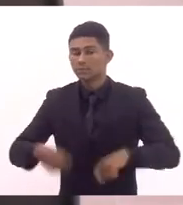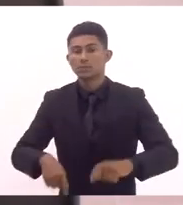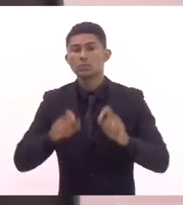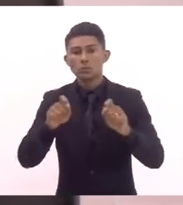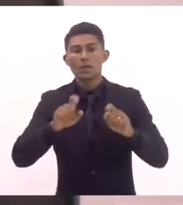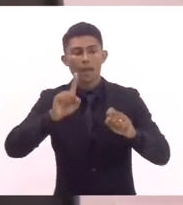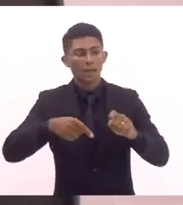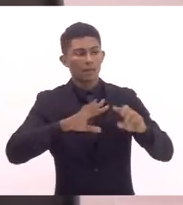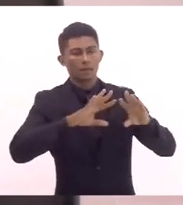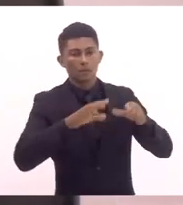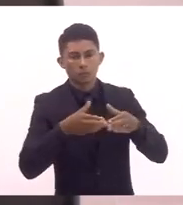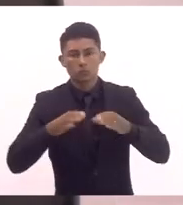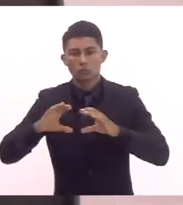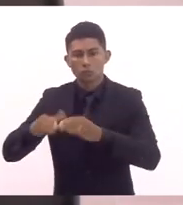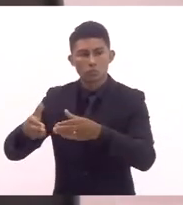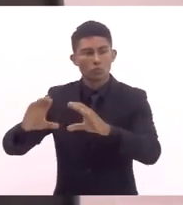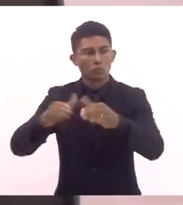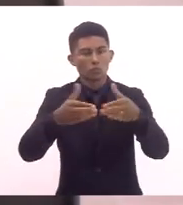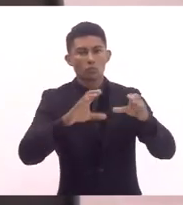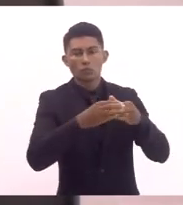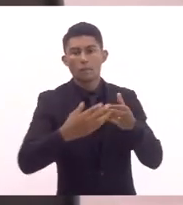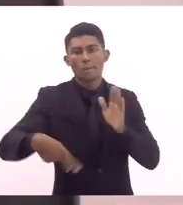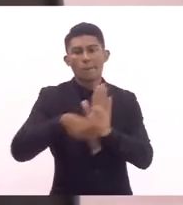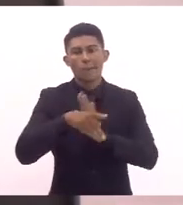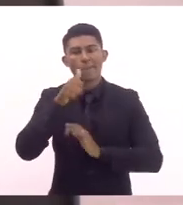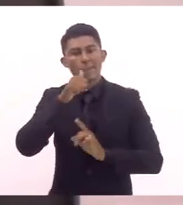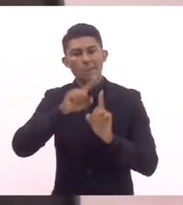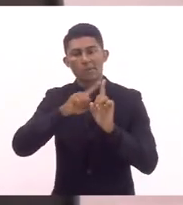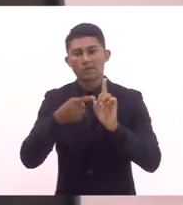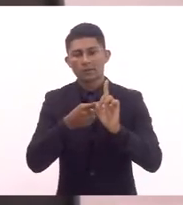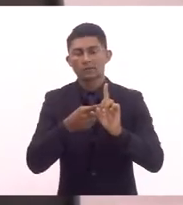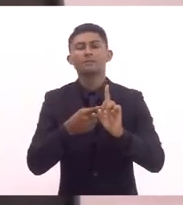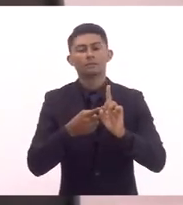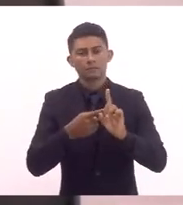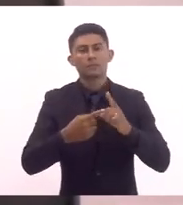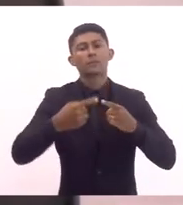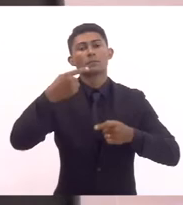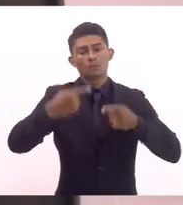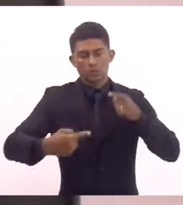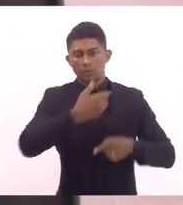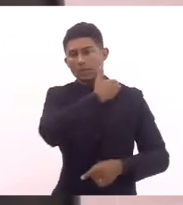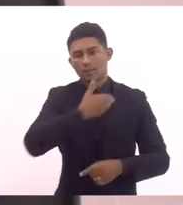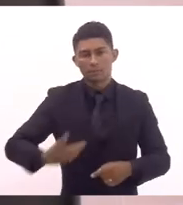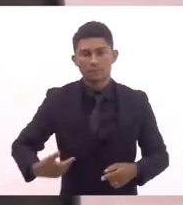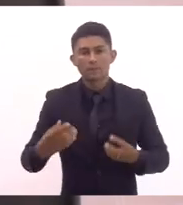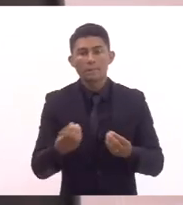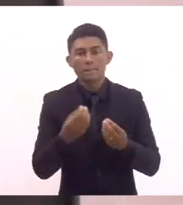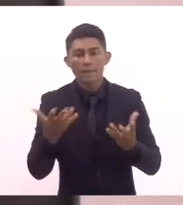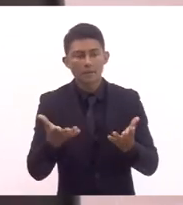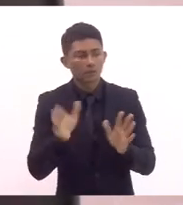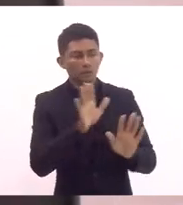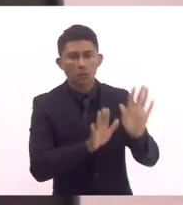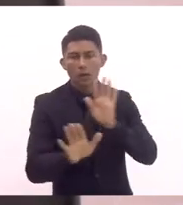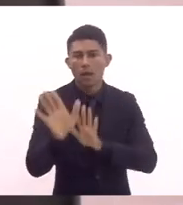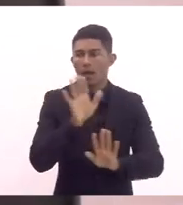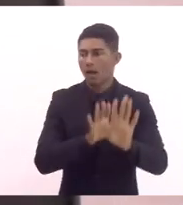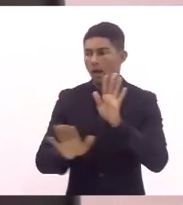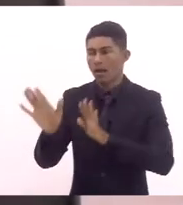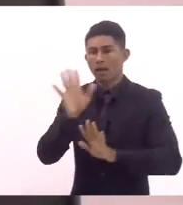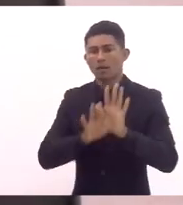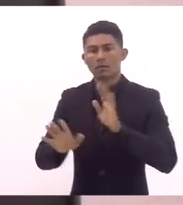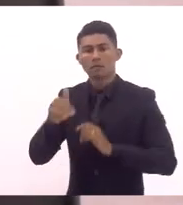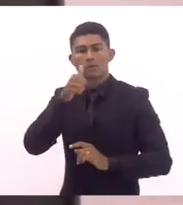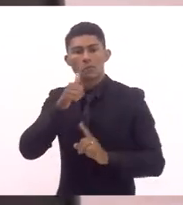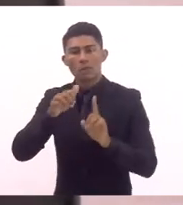das rodas de gestante como política pública de prevenção a dica